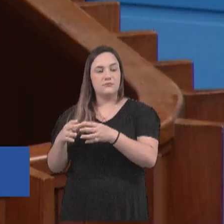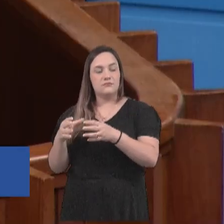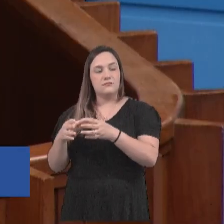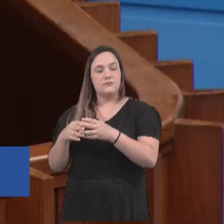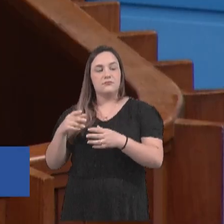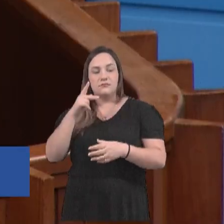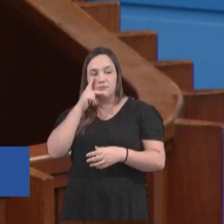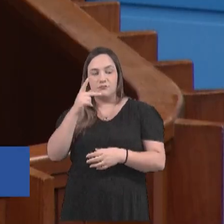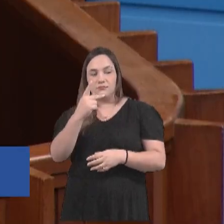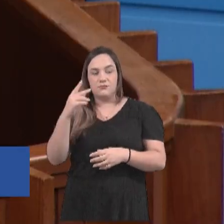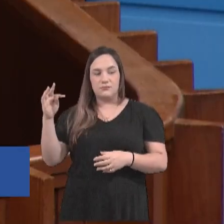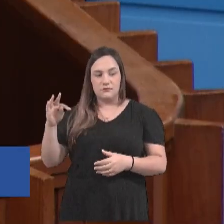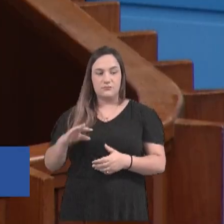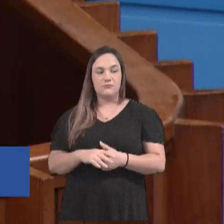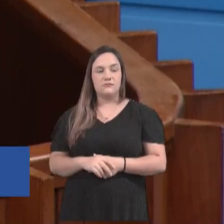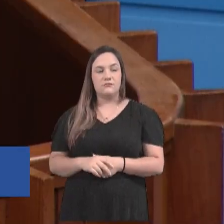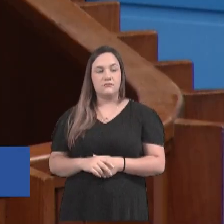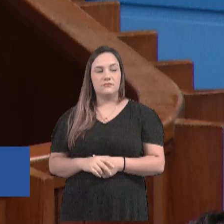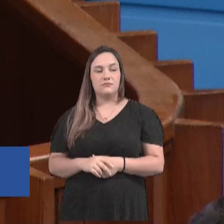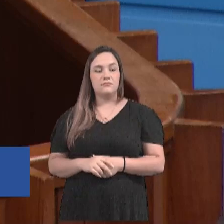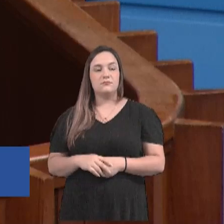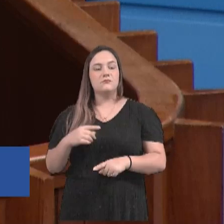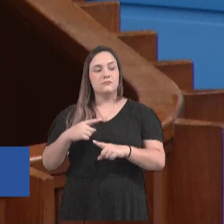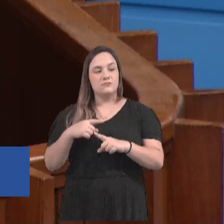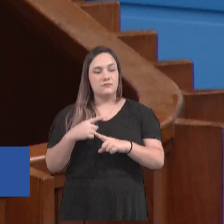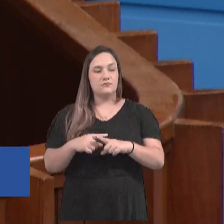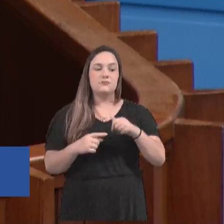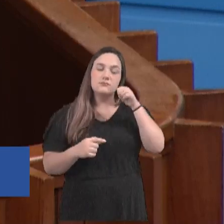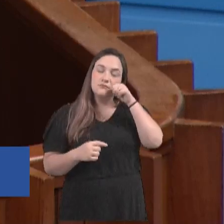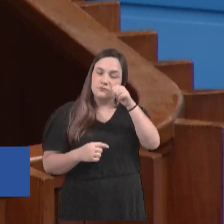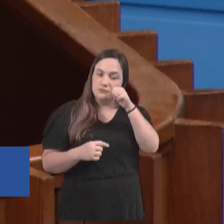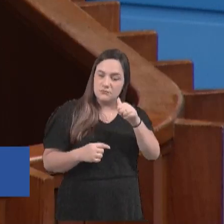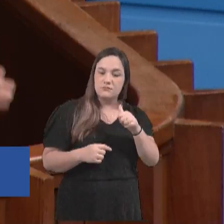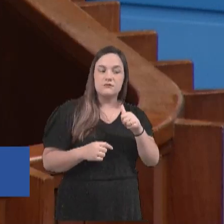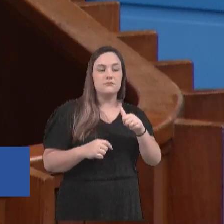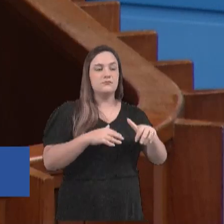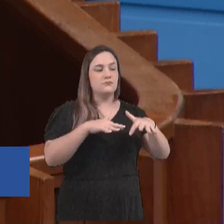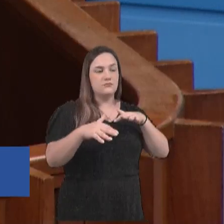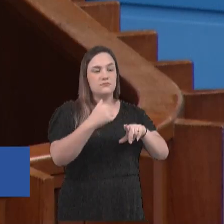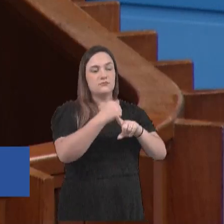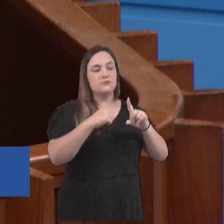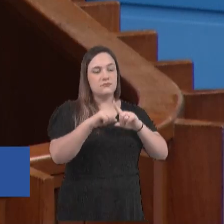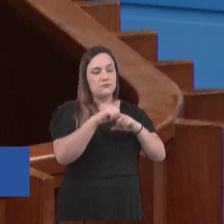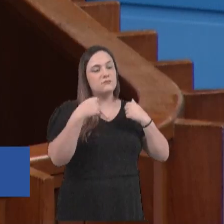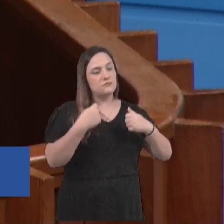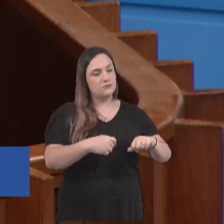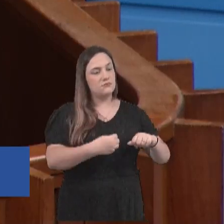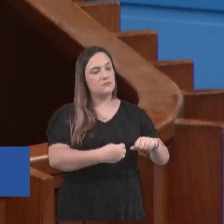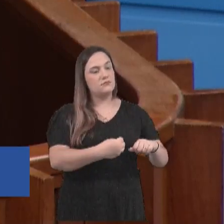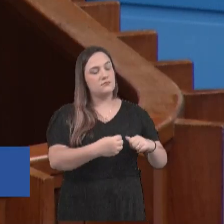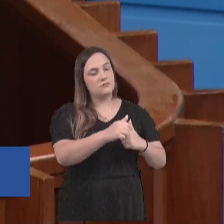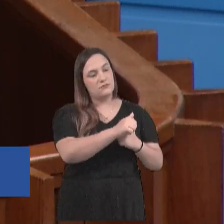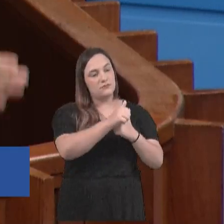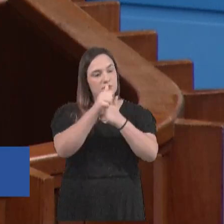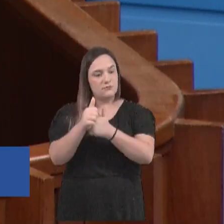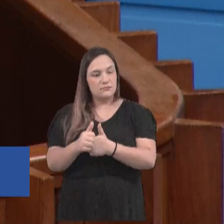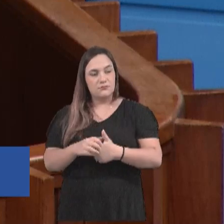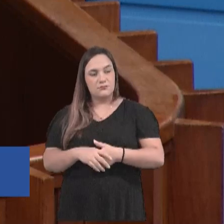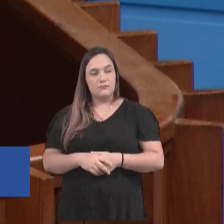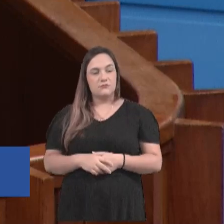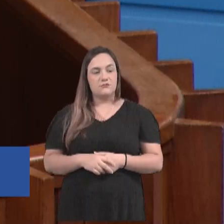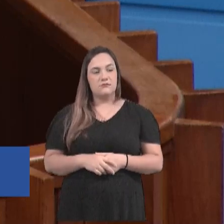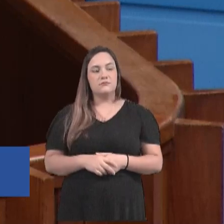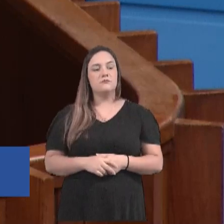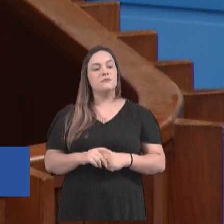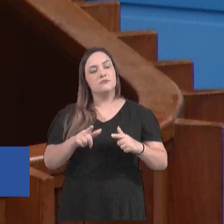nós precisávamos levar justamente as mulheres dos movimentos sociais que acompanham essas situações há mais de décadas, que estão